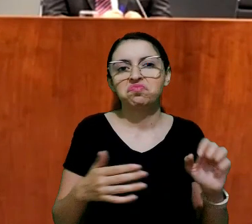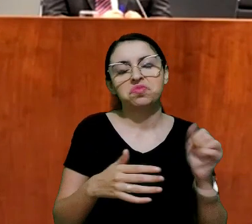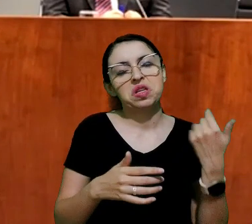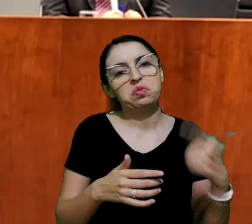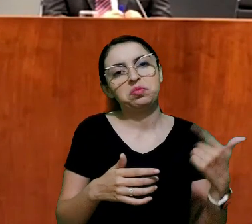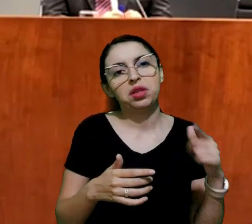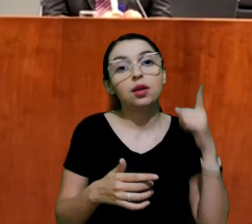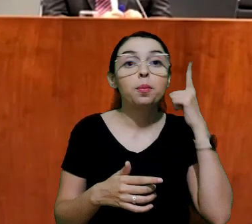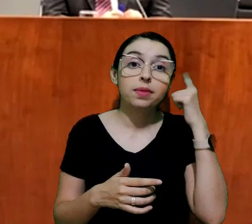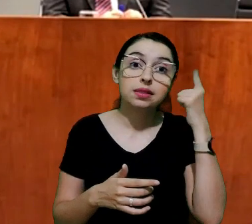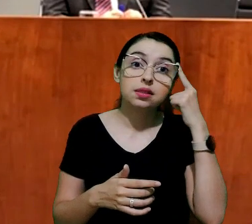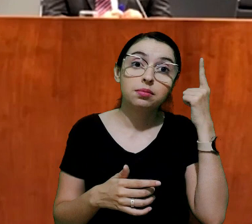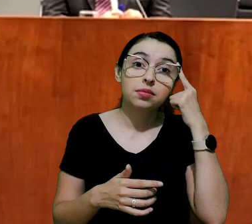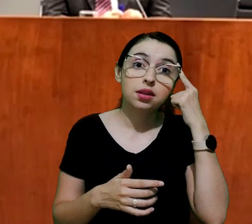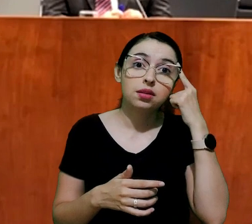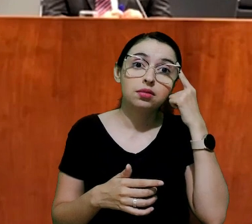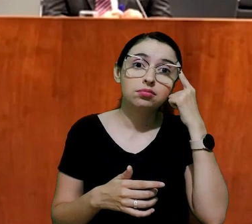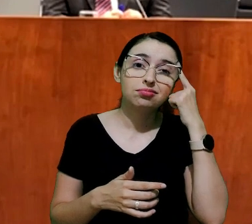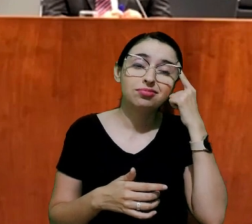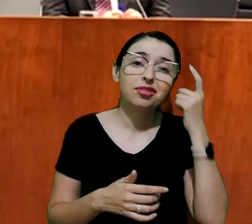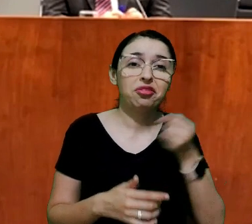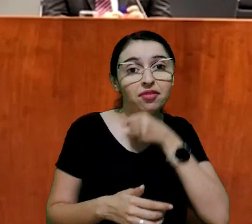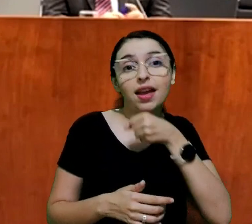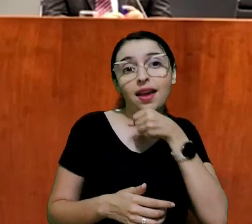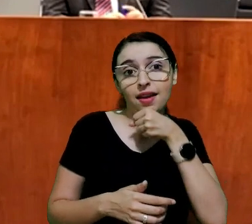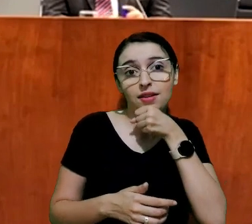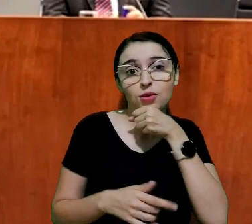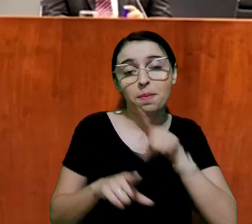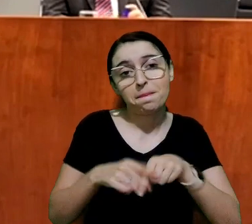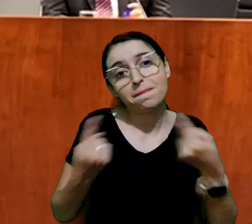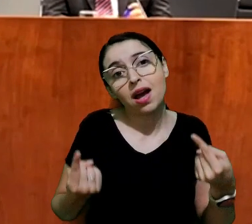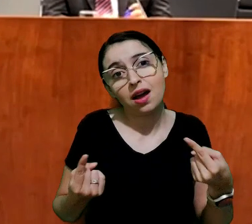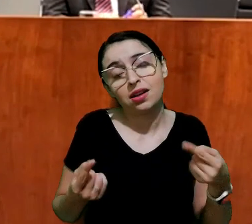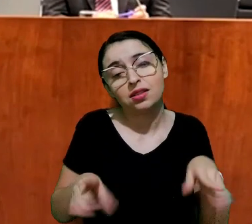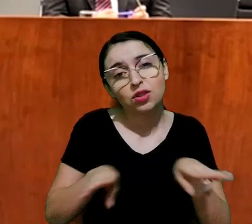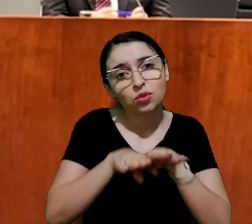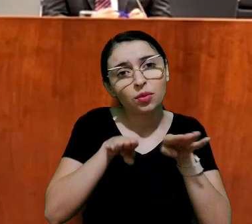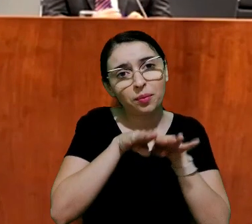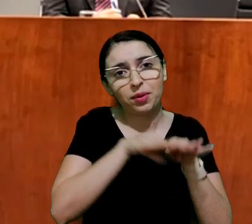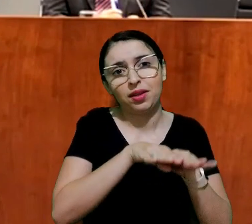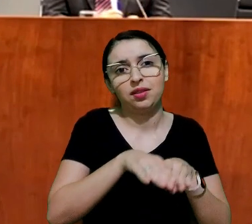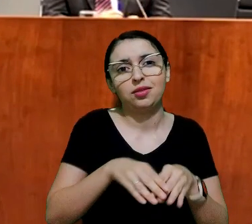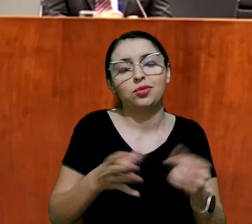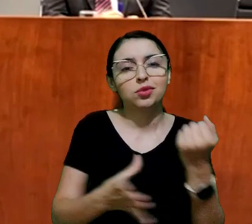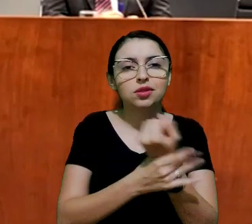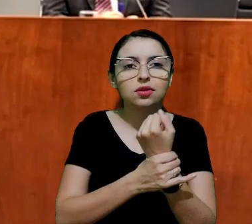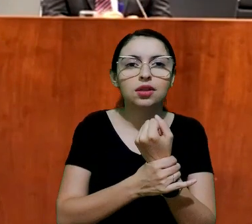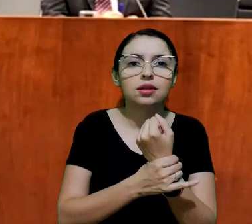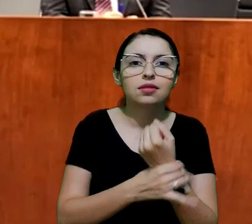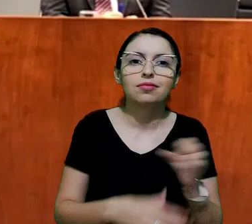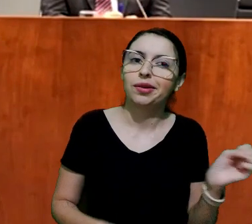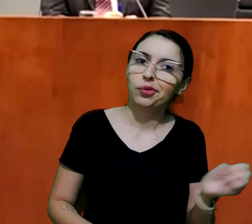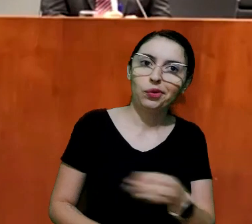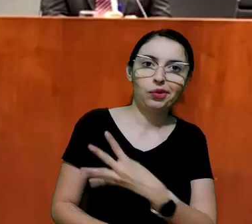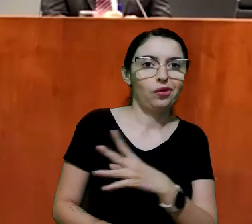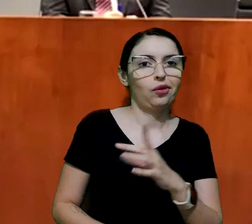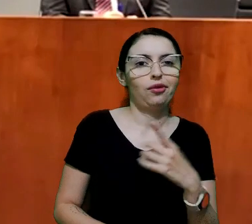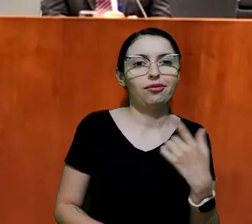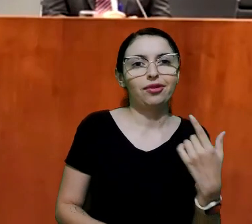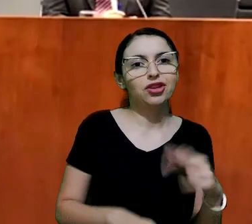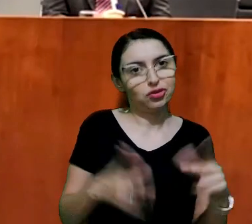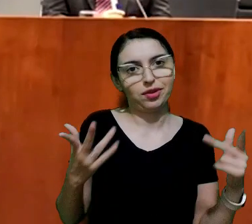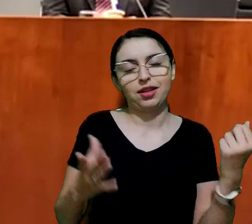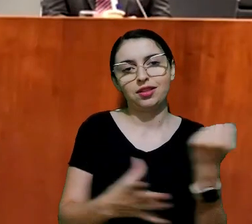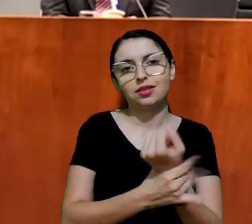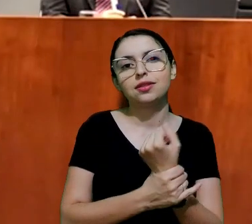pensamento um tanto quanto retrógrado, mas é o que me combina com segurança, porque modernidade não combina com segurança.